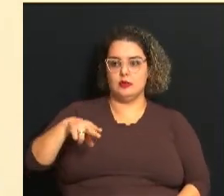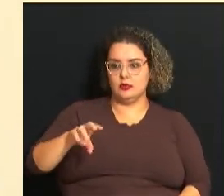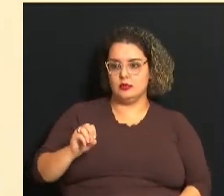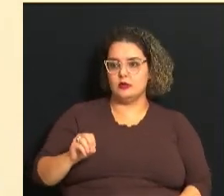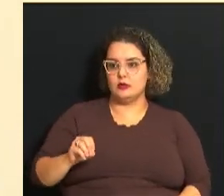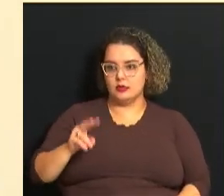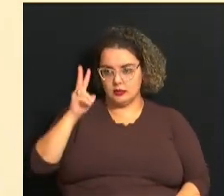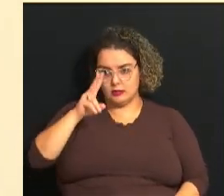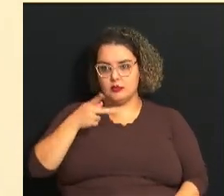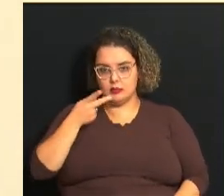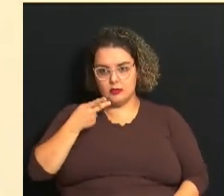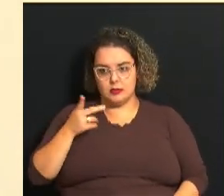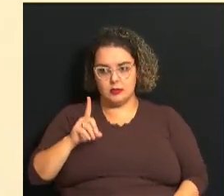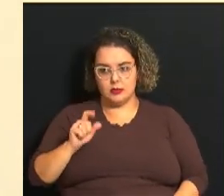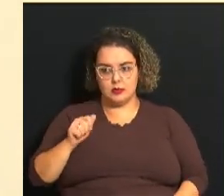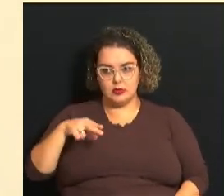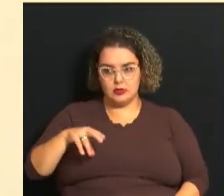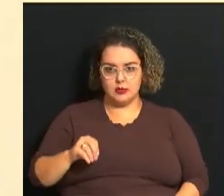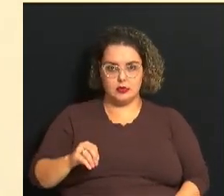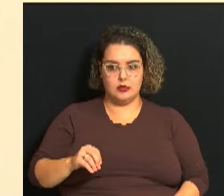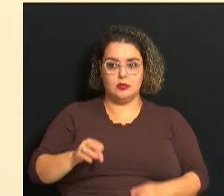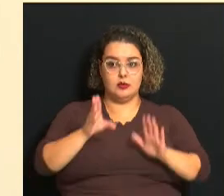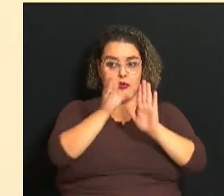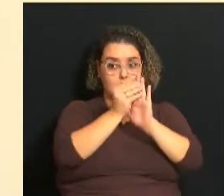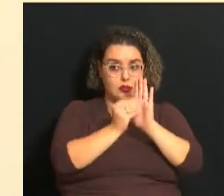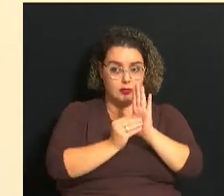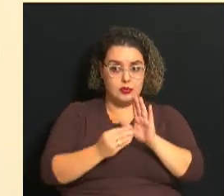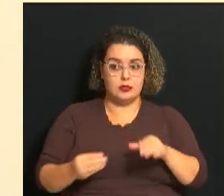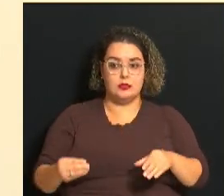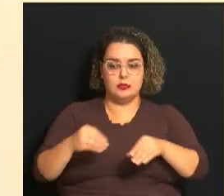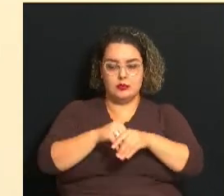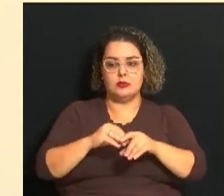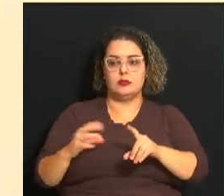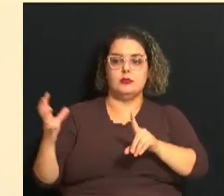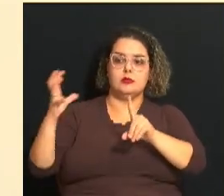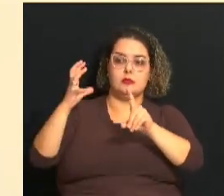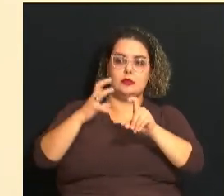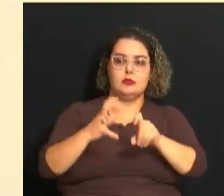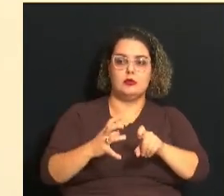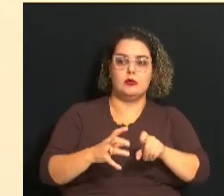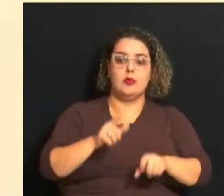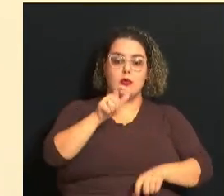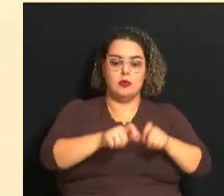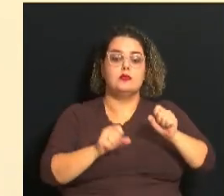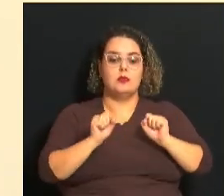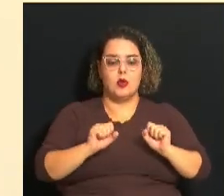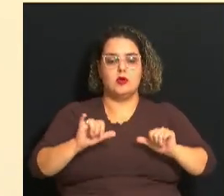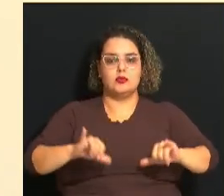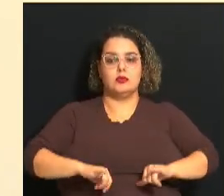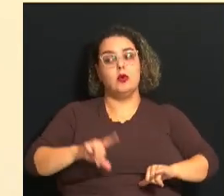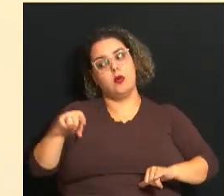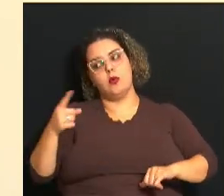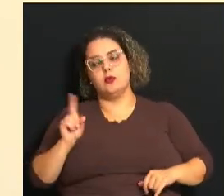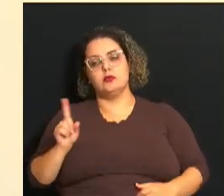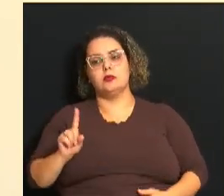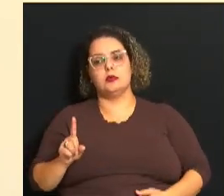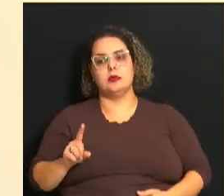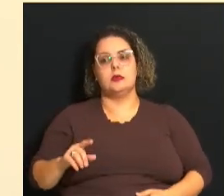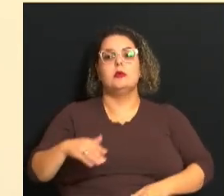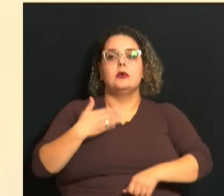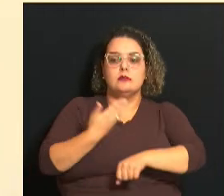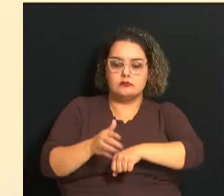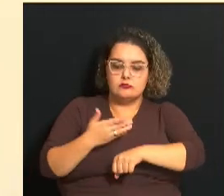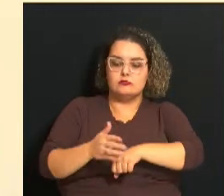falei com o dono não necessariamente está incluído no conceito de assédio moral Por que alguns podem sofreu dano outros não mas a prática se adiante está